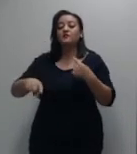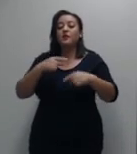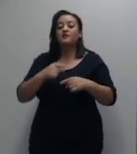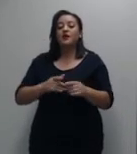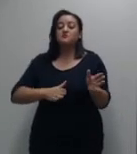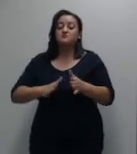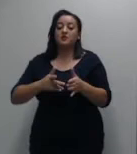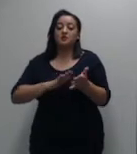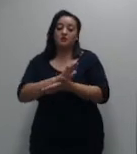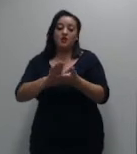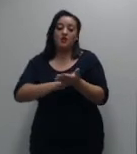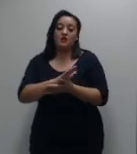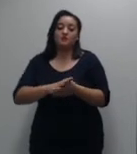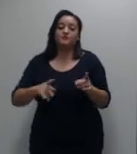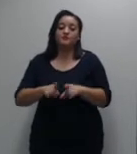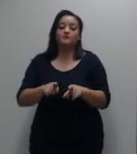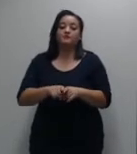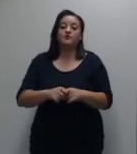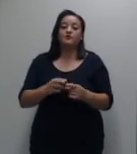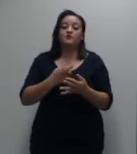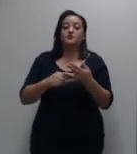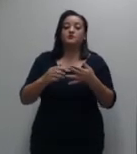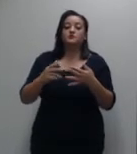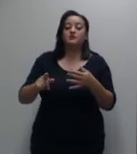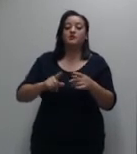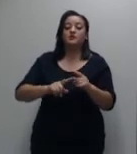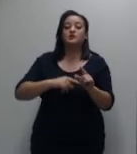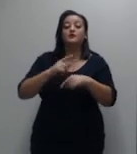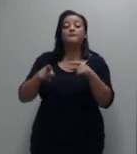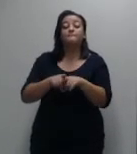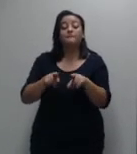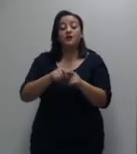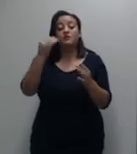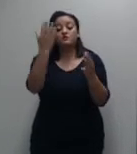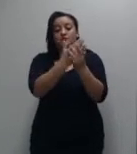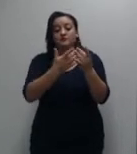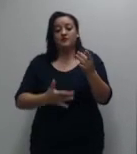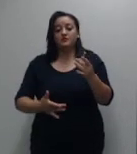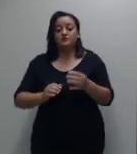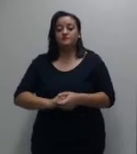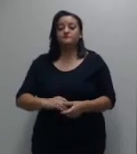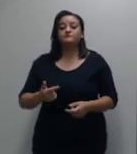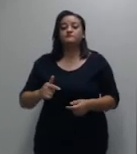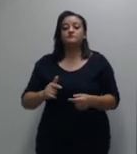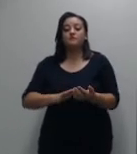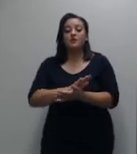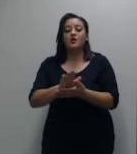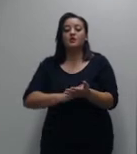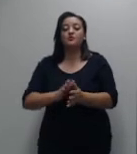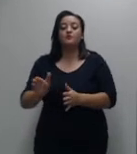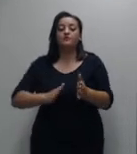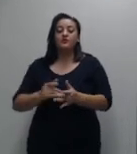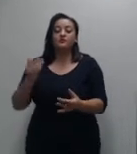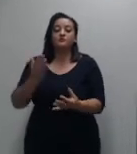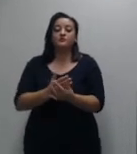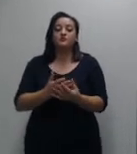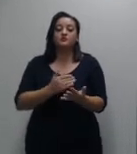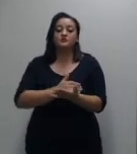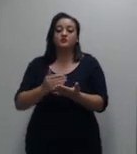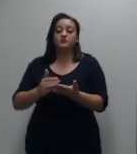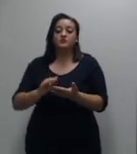mesmo com agravo interno mesmo do barco decoração segundo ponto em nenhum momento do processo originário